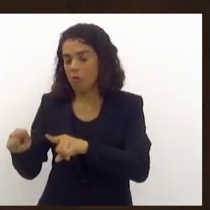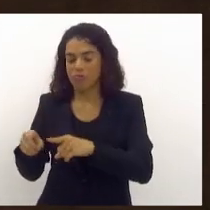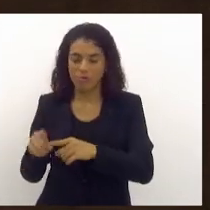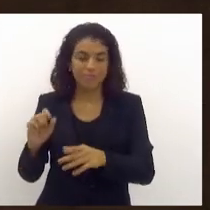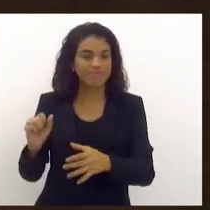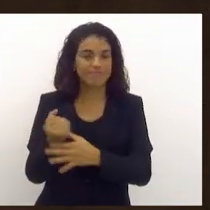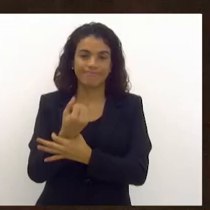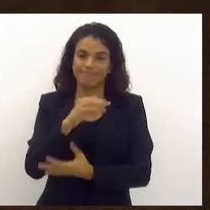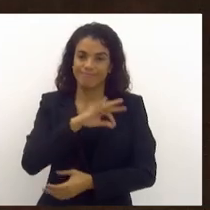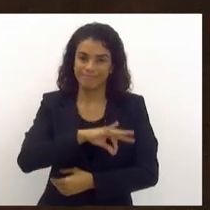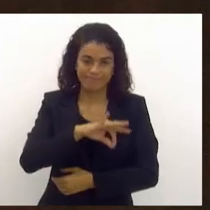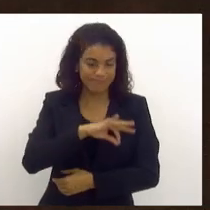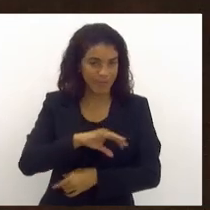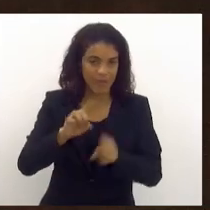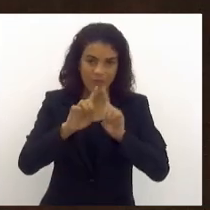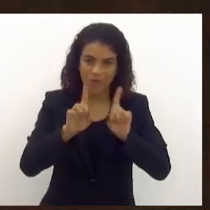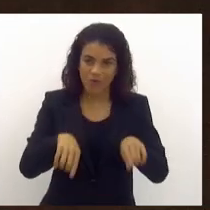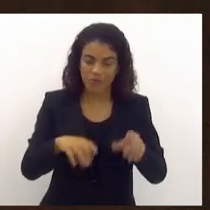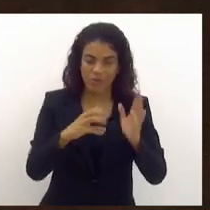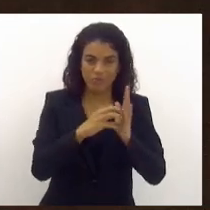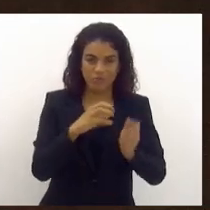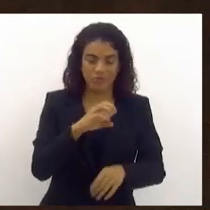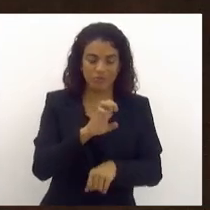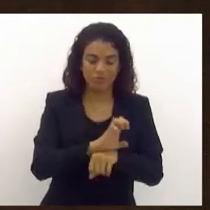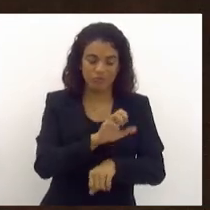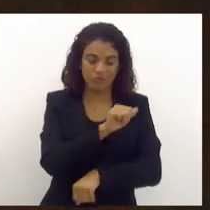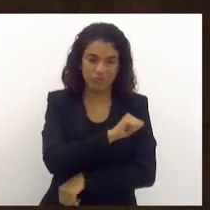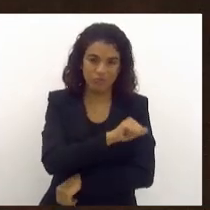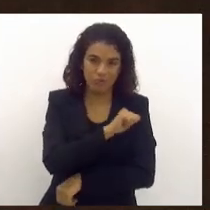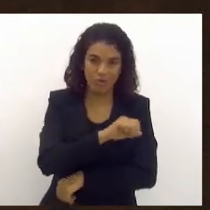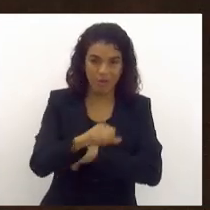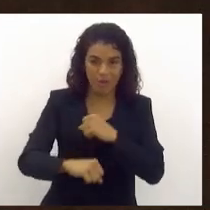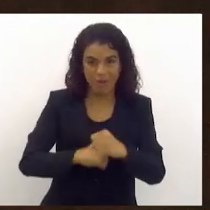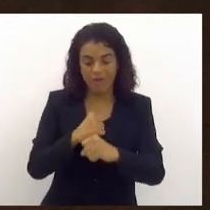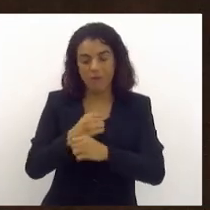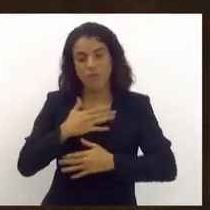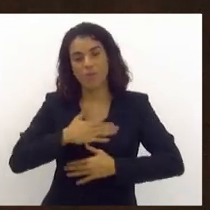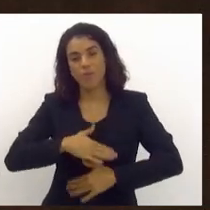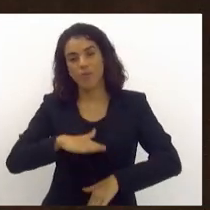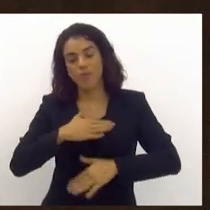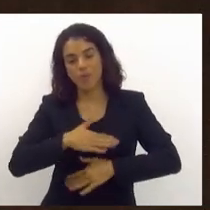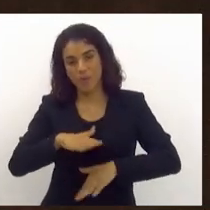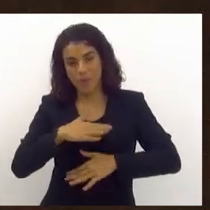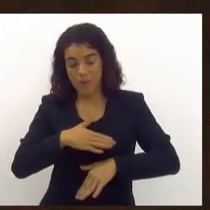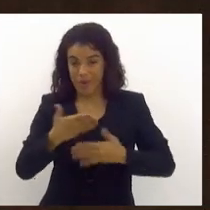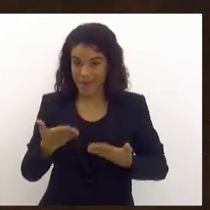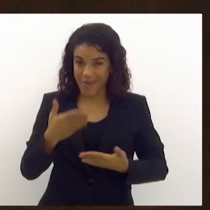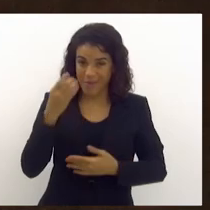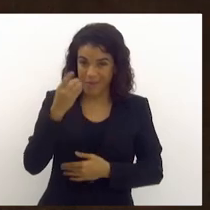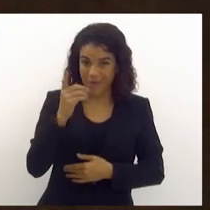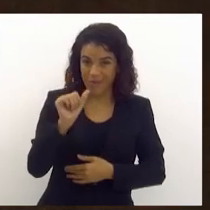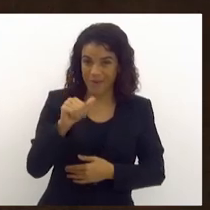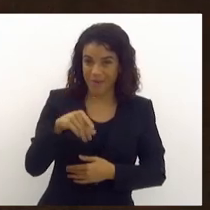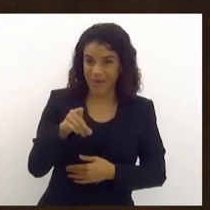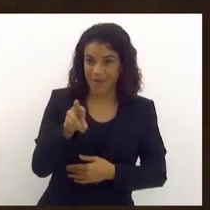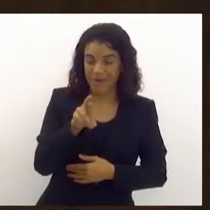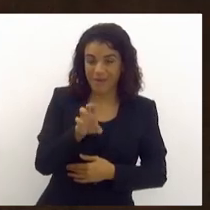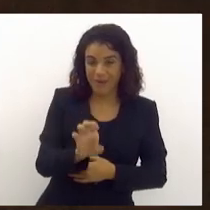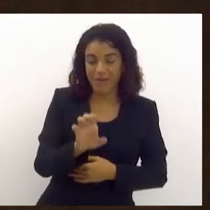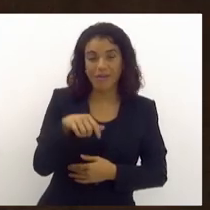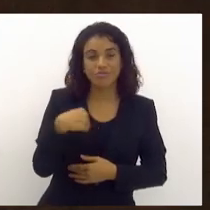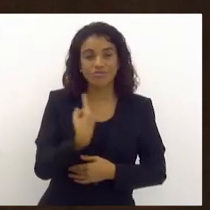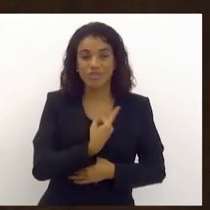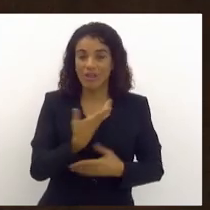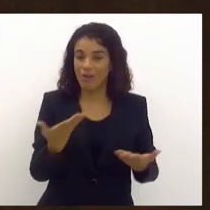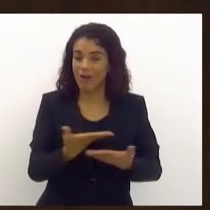o salário dos servidores do Estado do Rio de Janeiro no ano que vem, com muita tranquilidade. E aí, deputado André Corrêa, a gente tem que buscar salvar